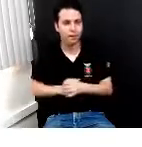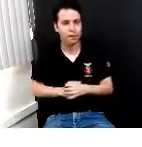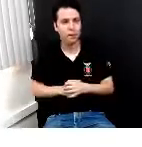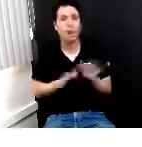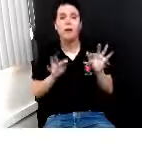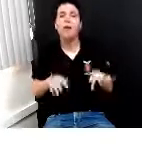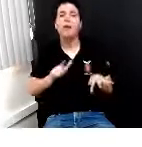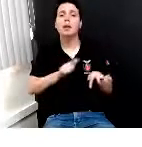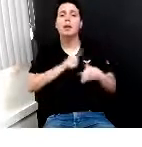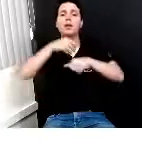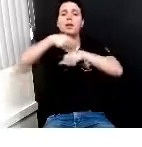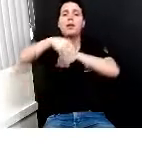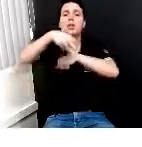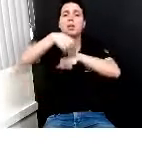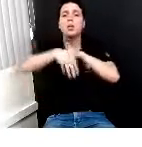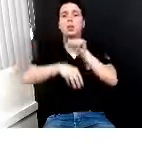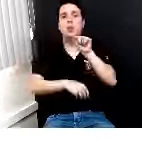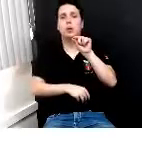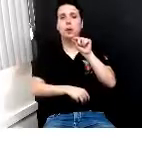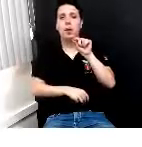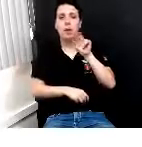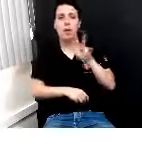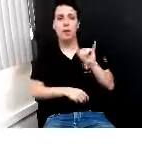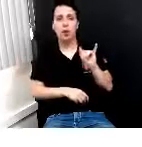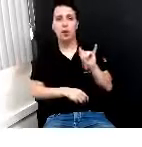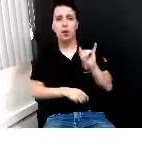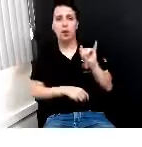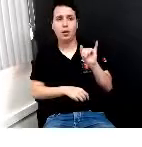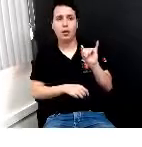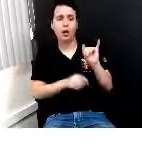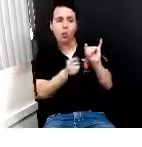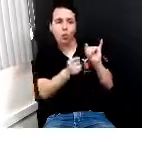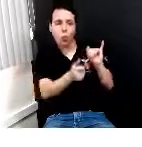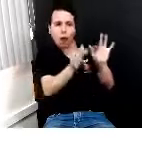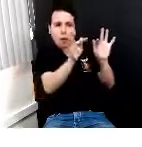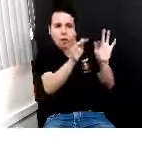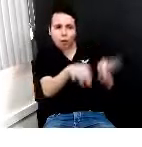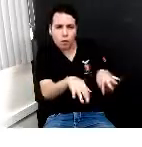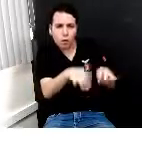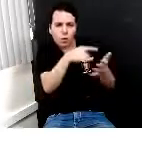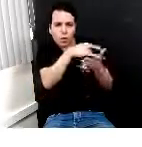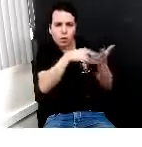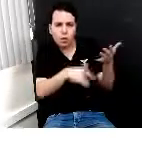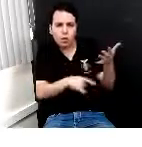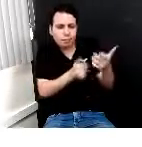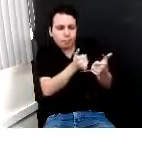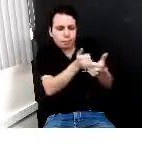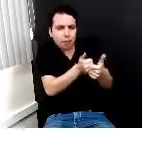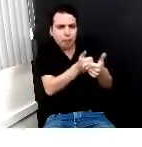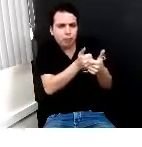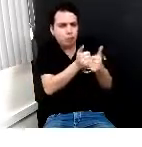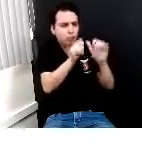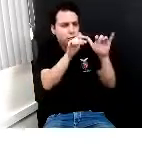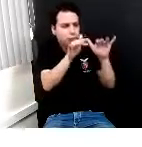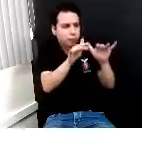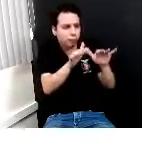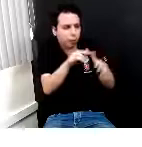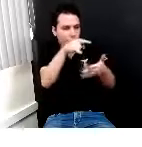sugestões. Nós vamos finalizar um documento, ele já está praticamente em vias de finalização, em que